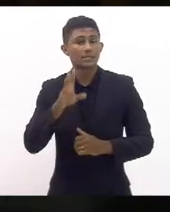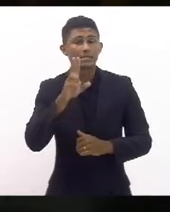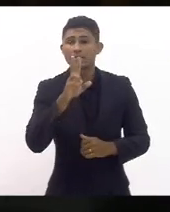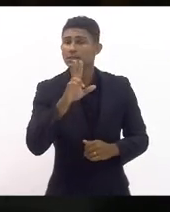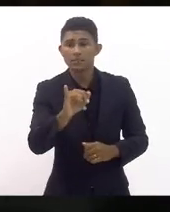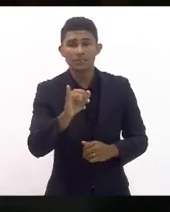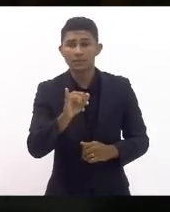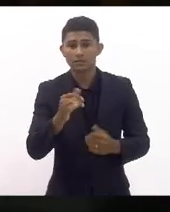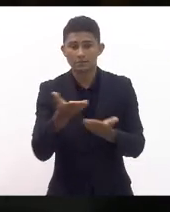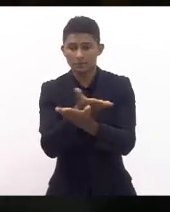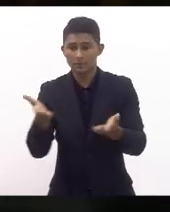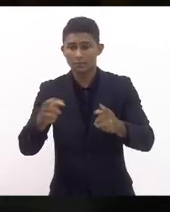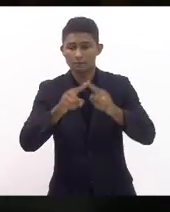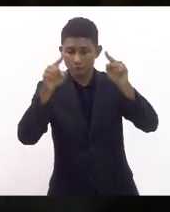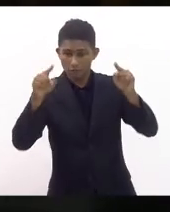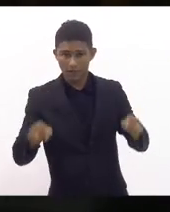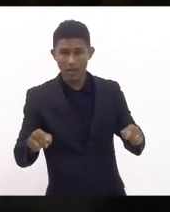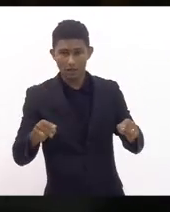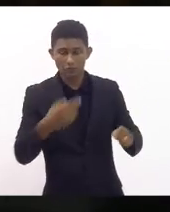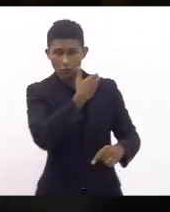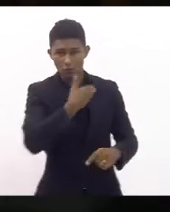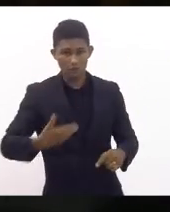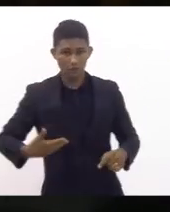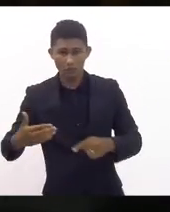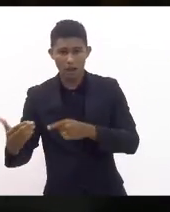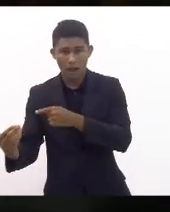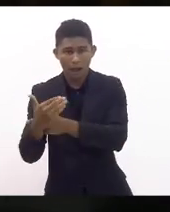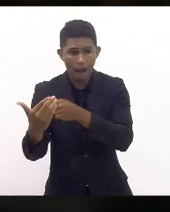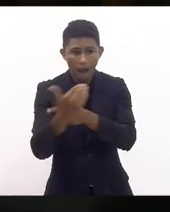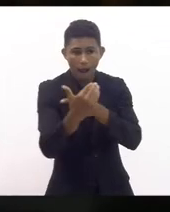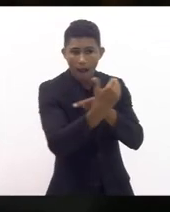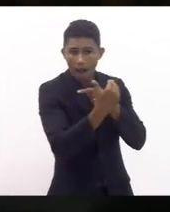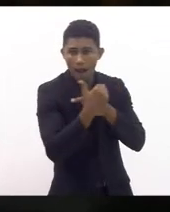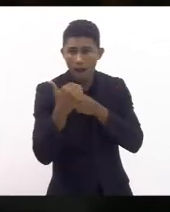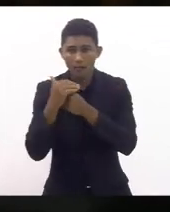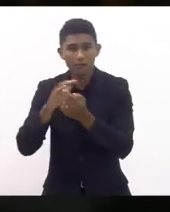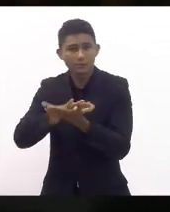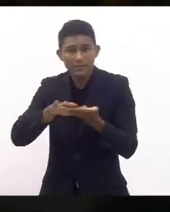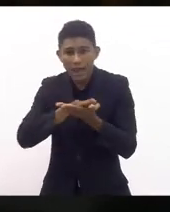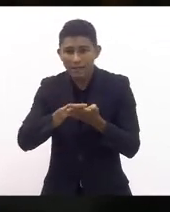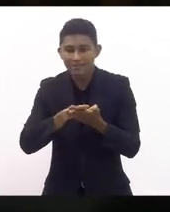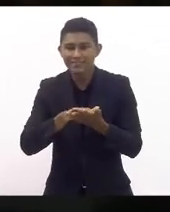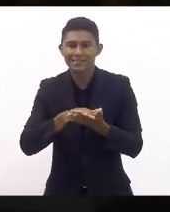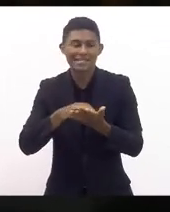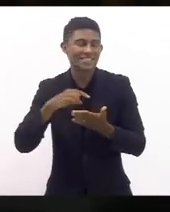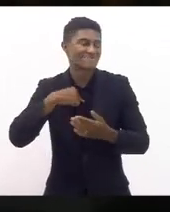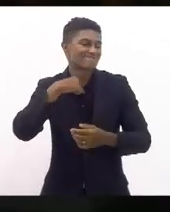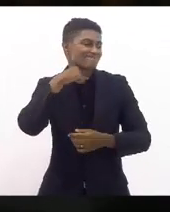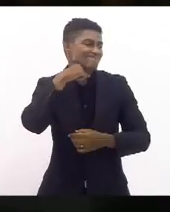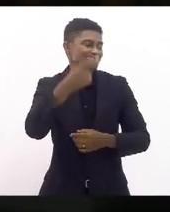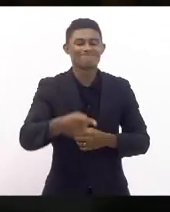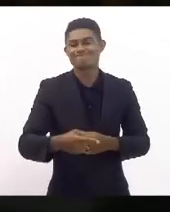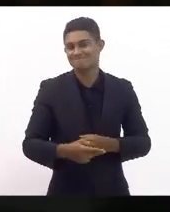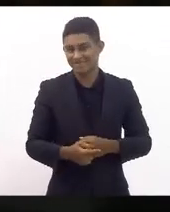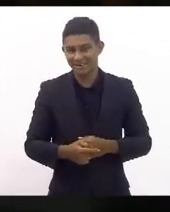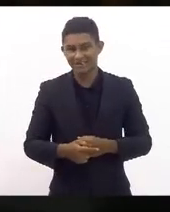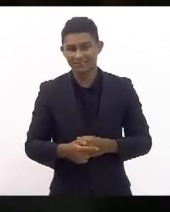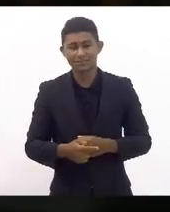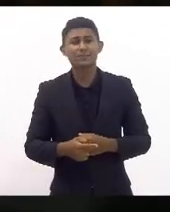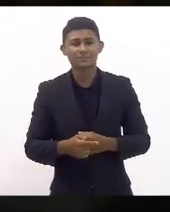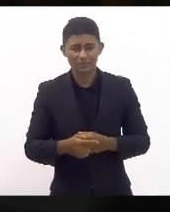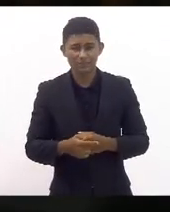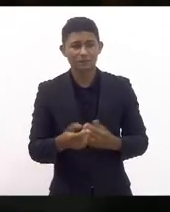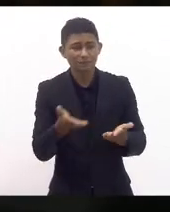fossem os servidores públicos. Os servidores públicos, que é uma categoria tão